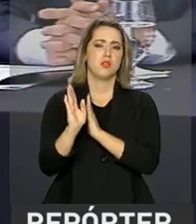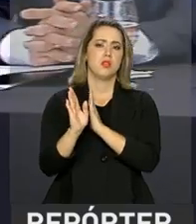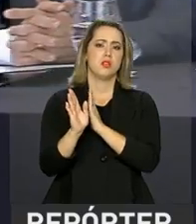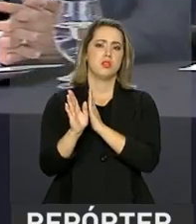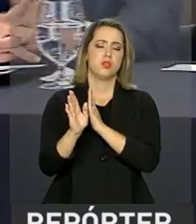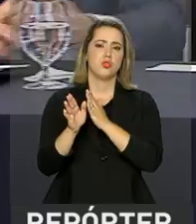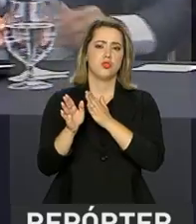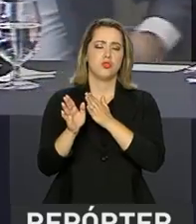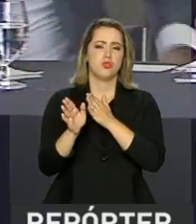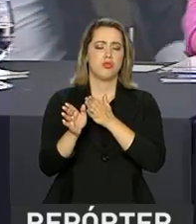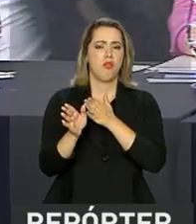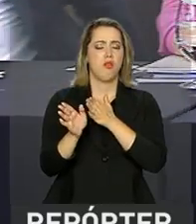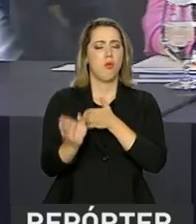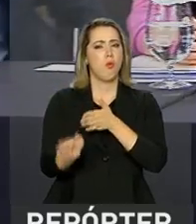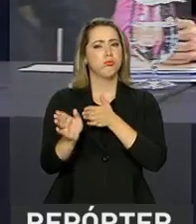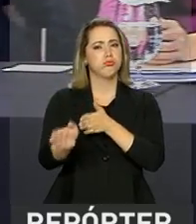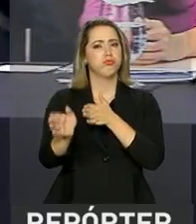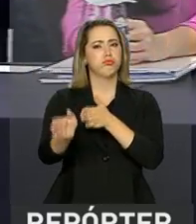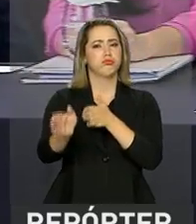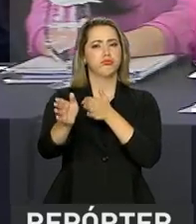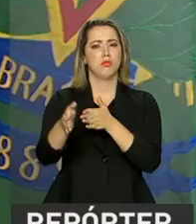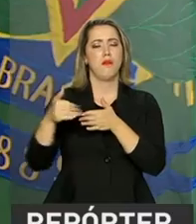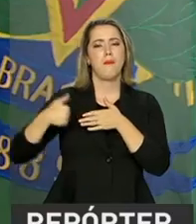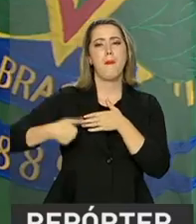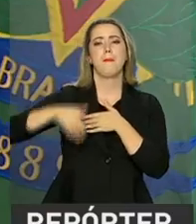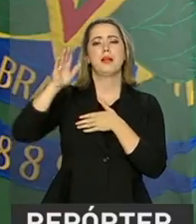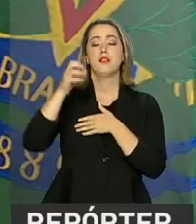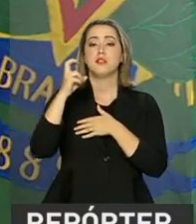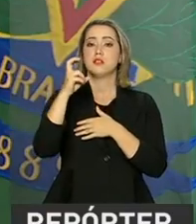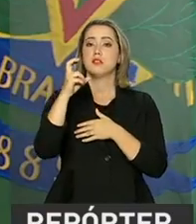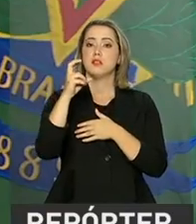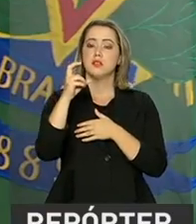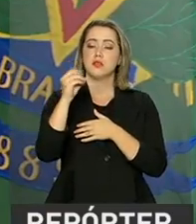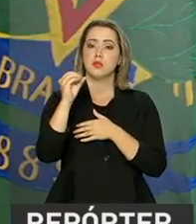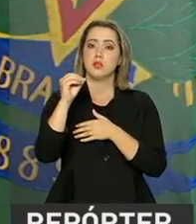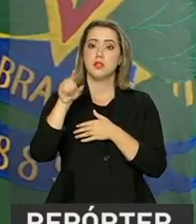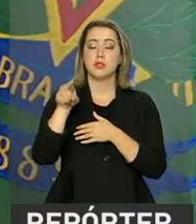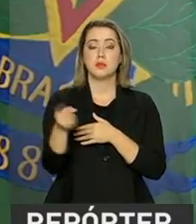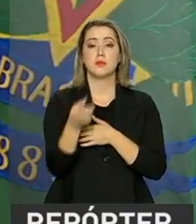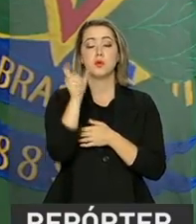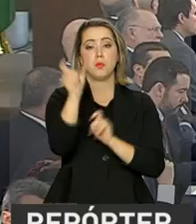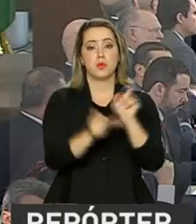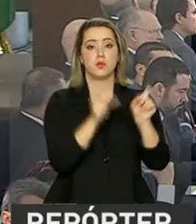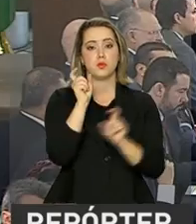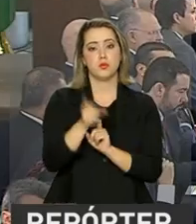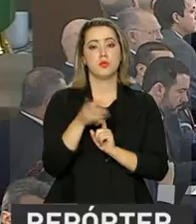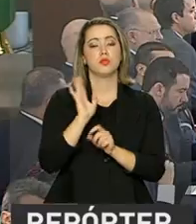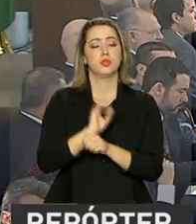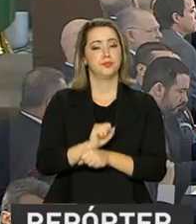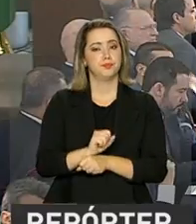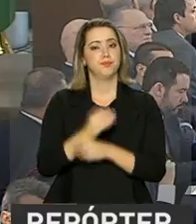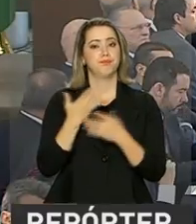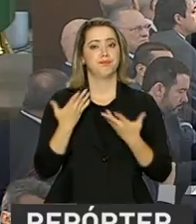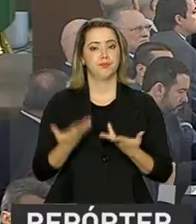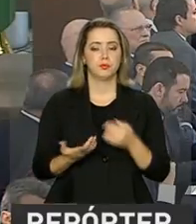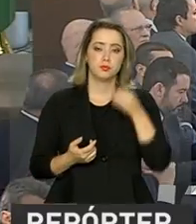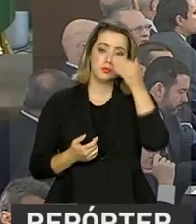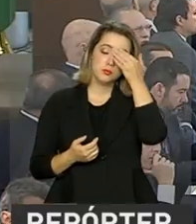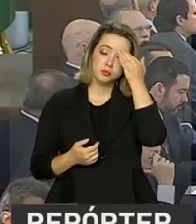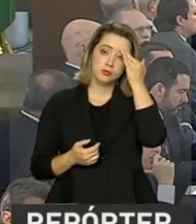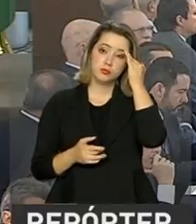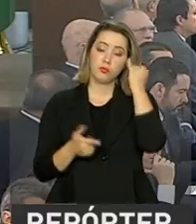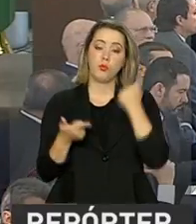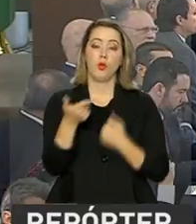por esse benefício que chegava a 500 mil pessoas outro avanço foi a retomada